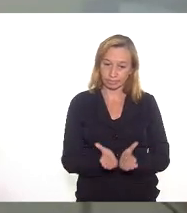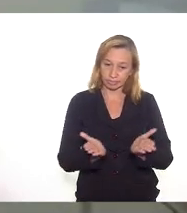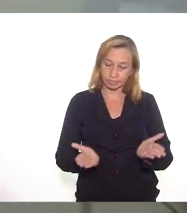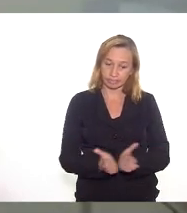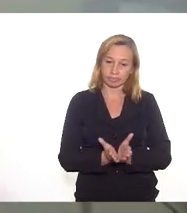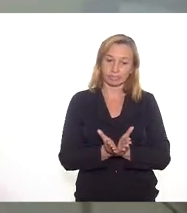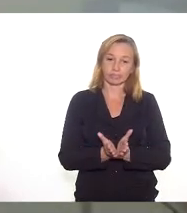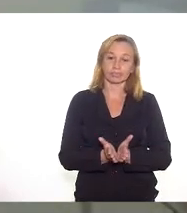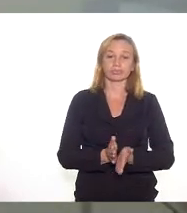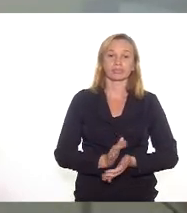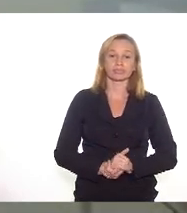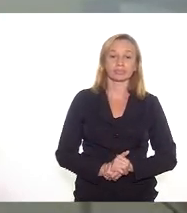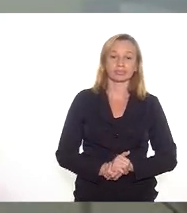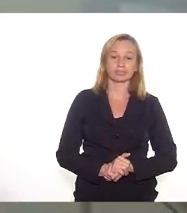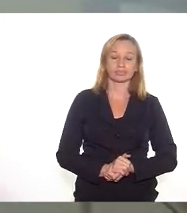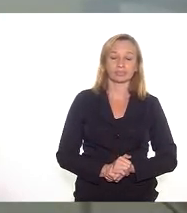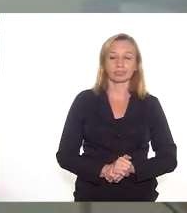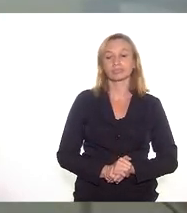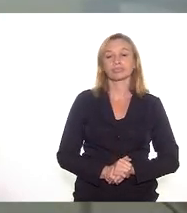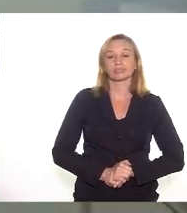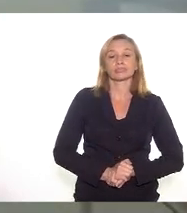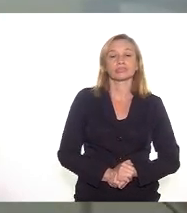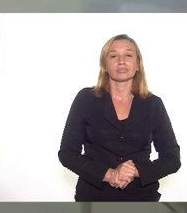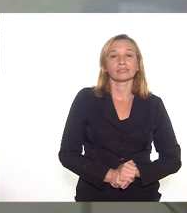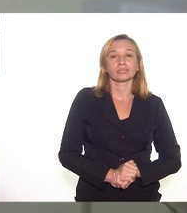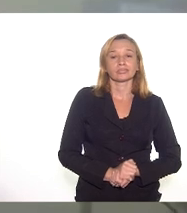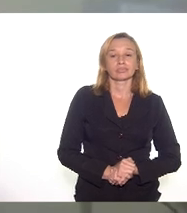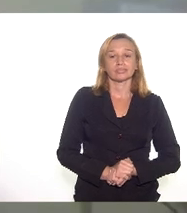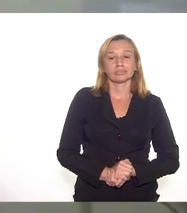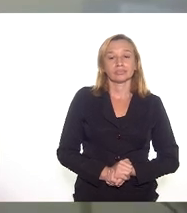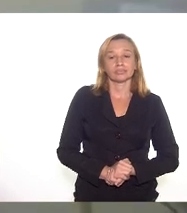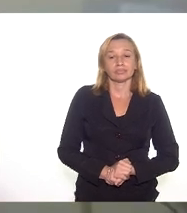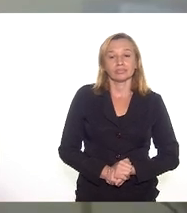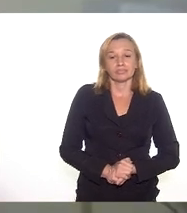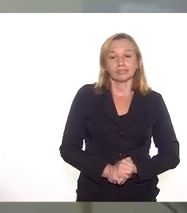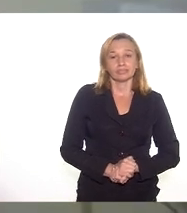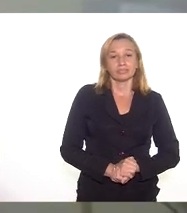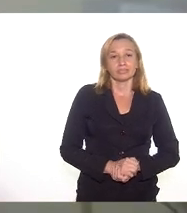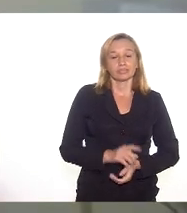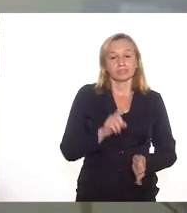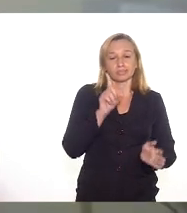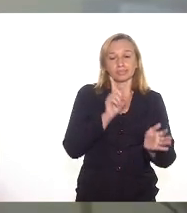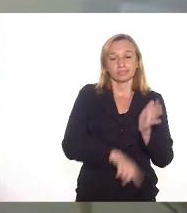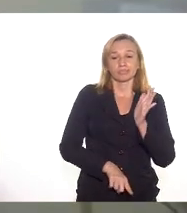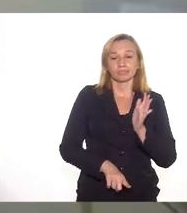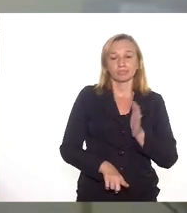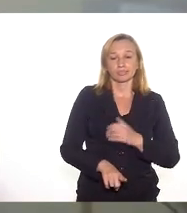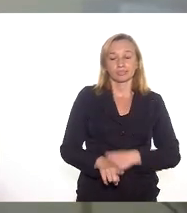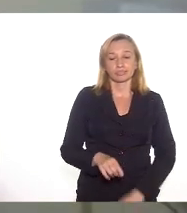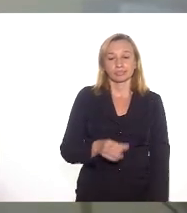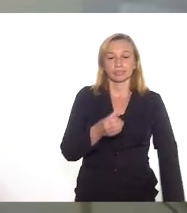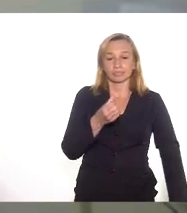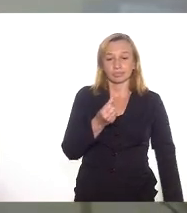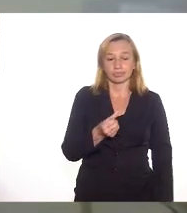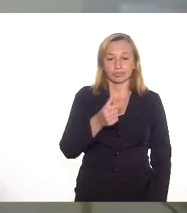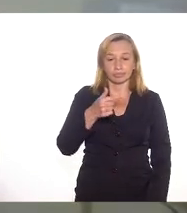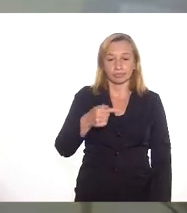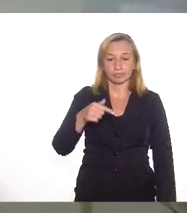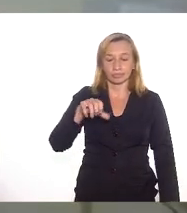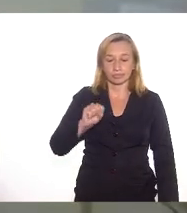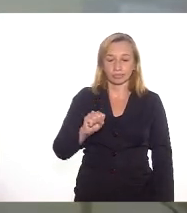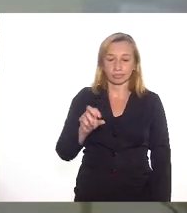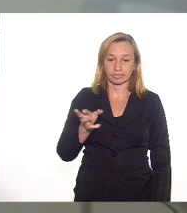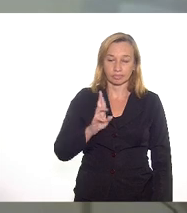chamo, abaixo da linha da pobreza, de que ganhasse menos de R$ 178